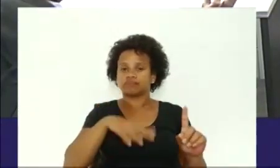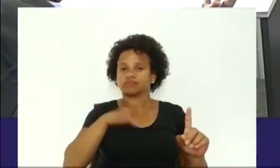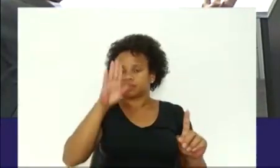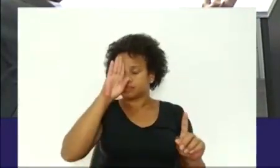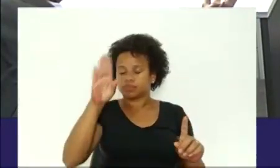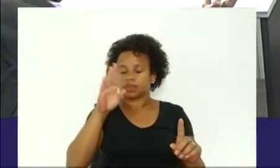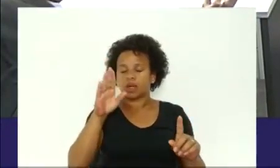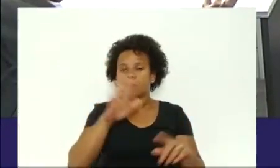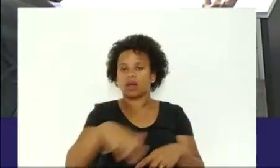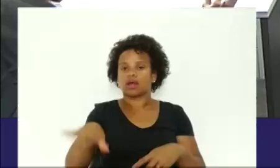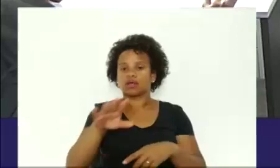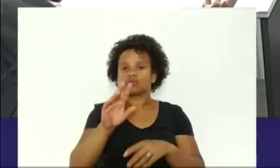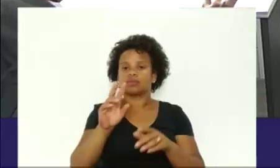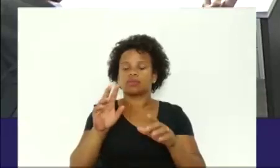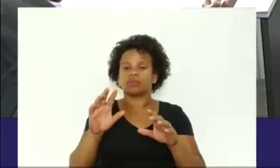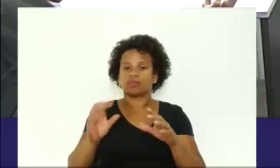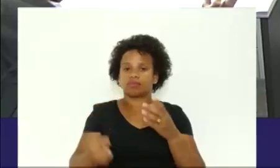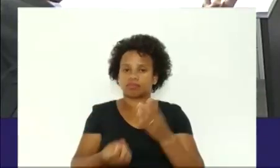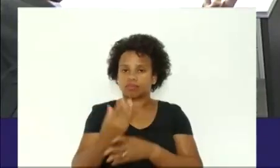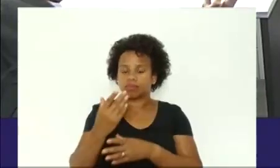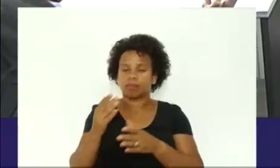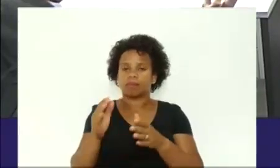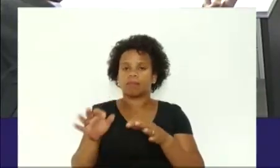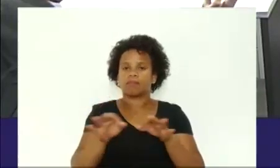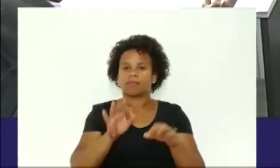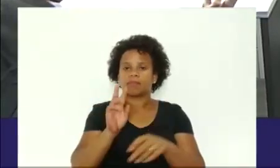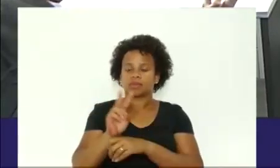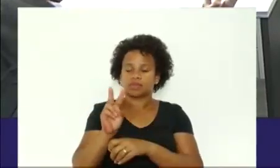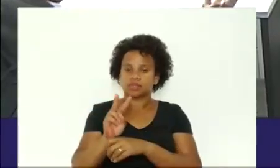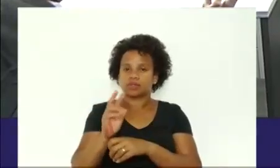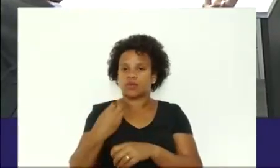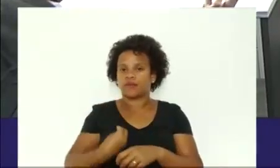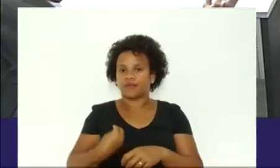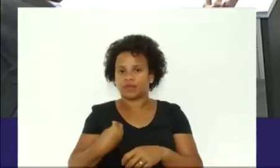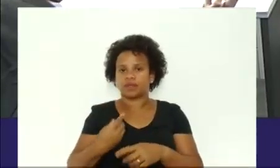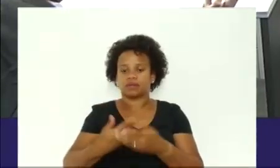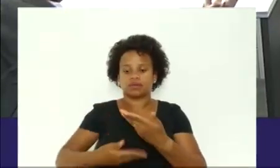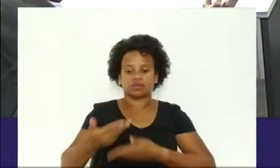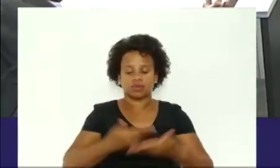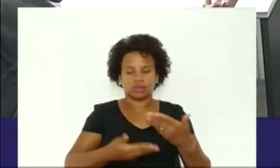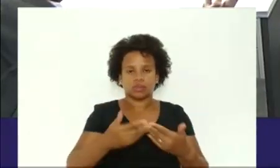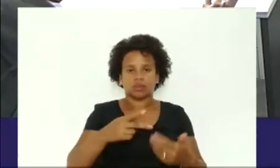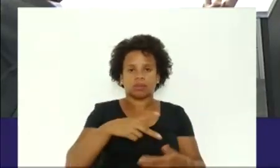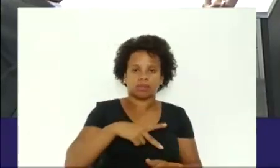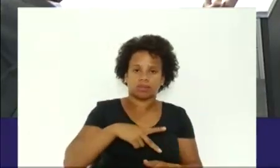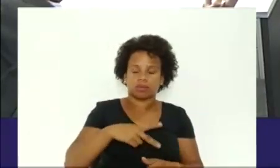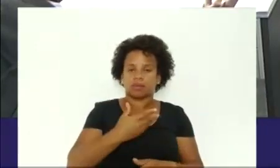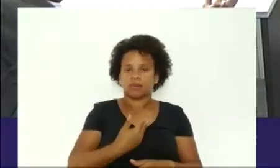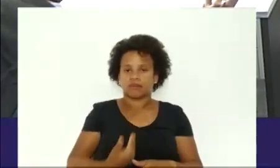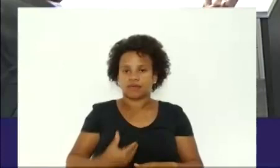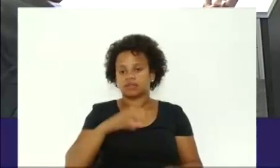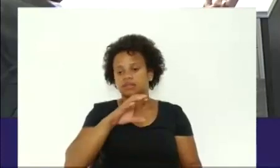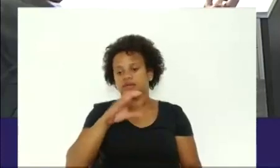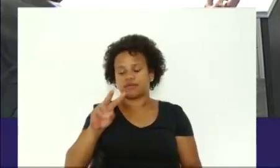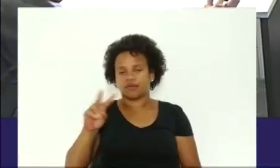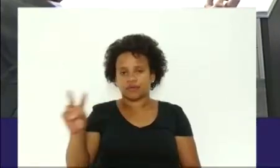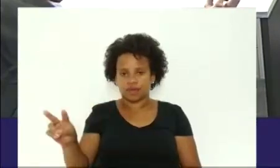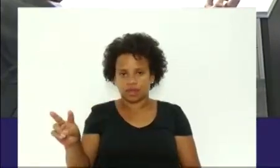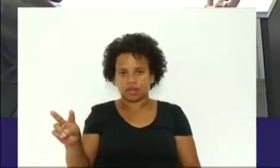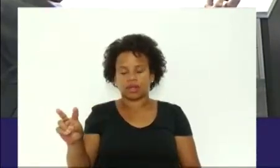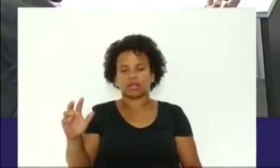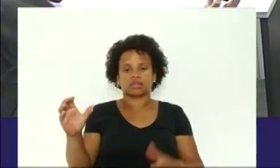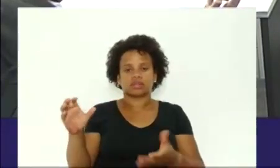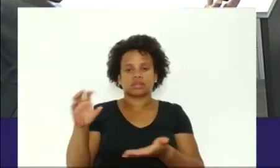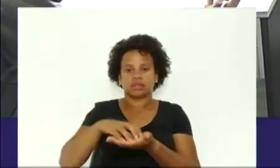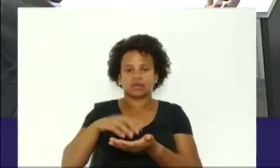Proteção à Vida, que faz uma articulação com entidades públicas e privadas, com o CVV, Centro de Valorização da